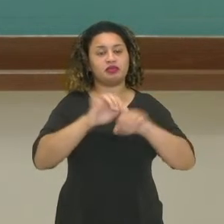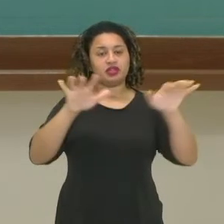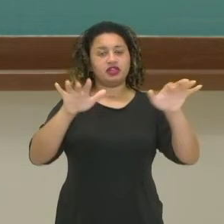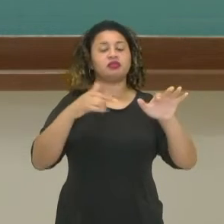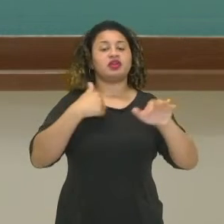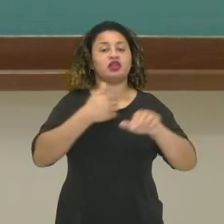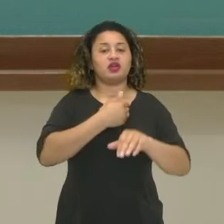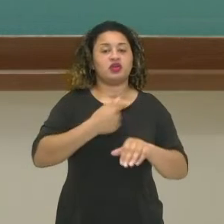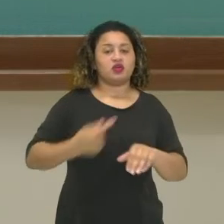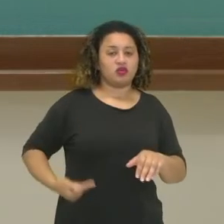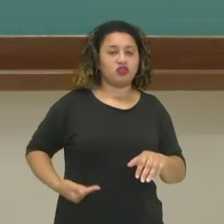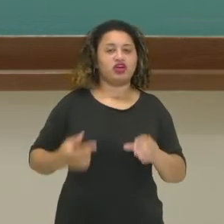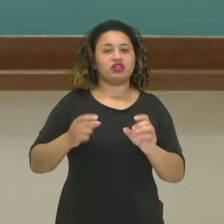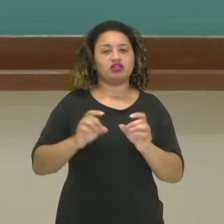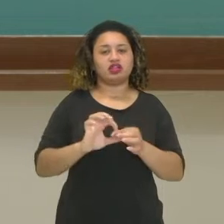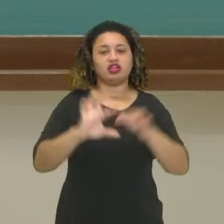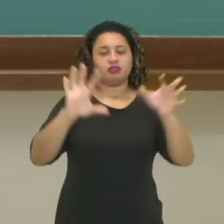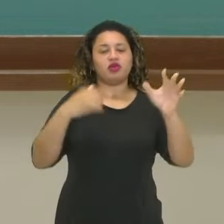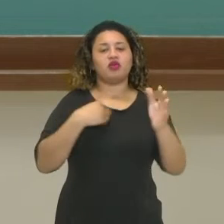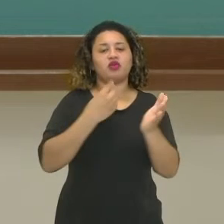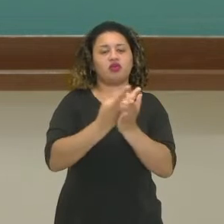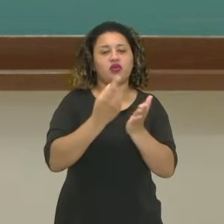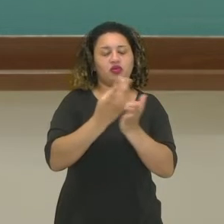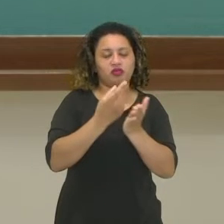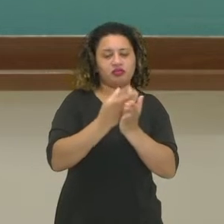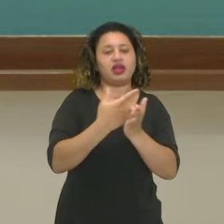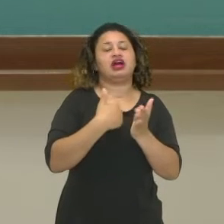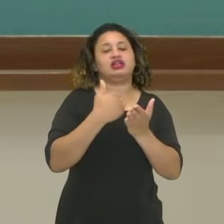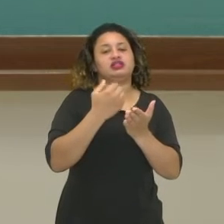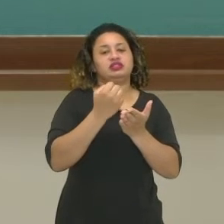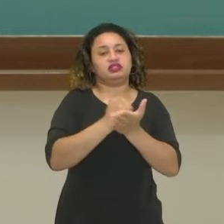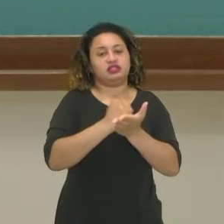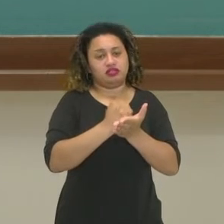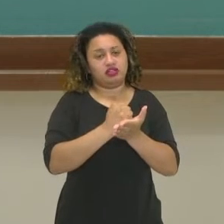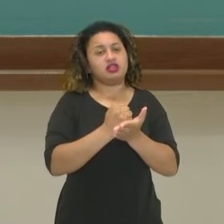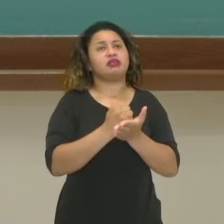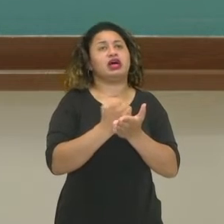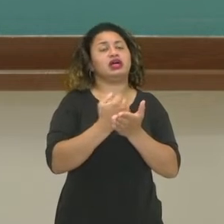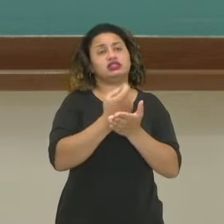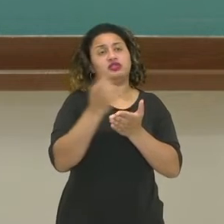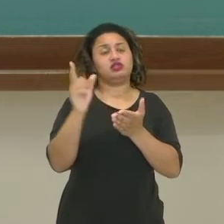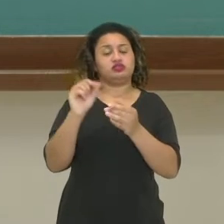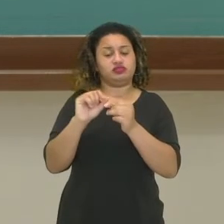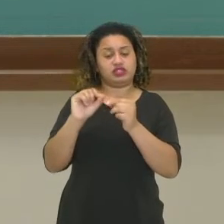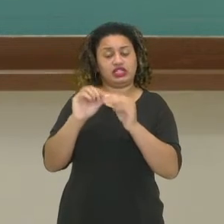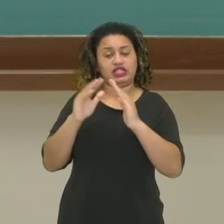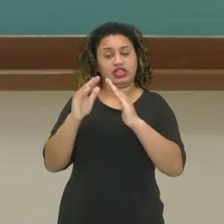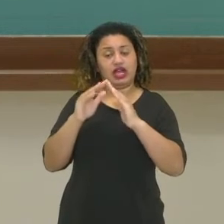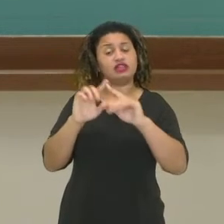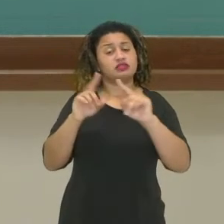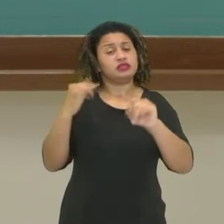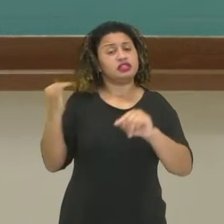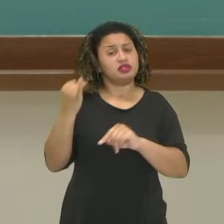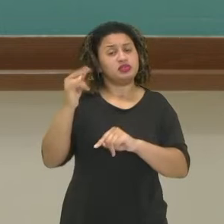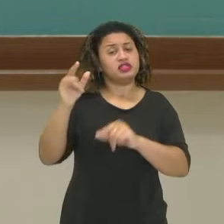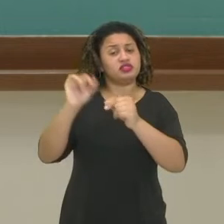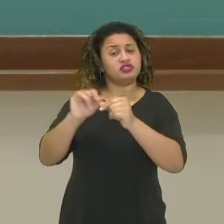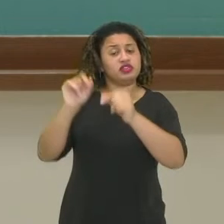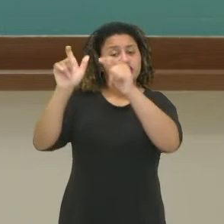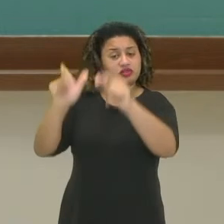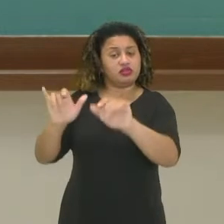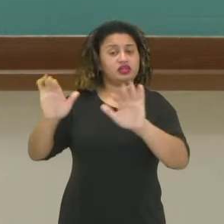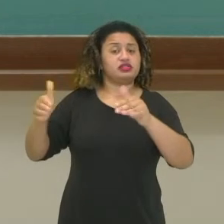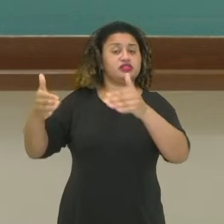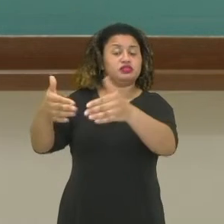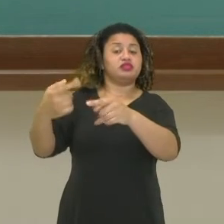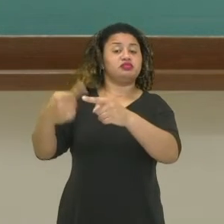se comprasse em farmácia ou fizesse o teste em casa, mas sempre é importante fazer lá no centro de testagem e aconselhamento, porque